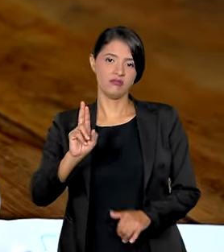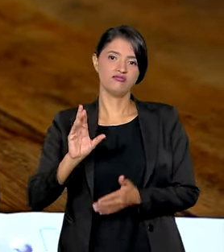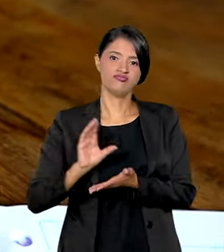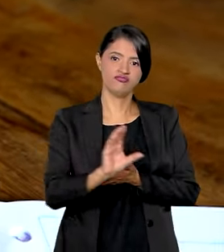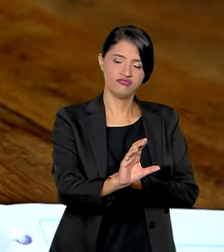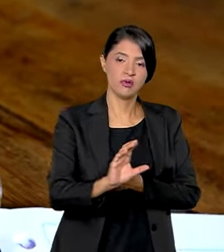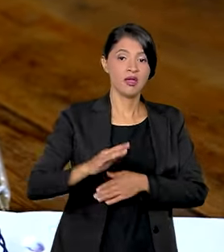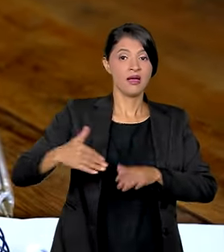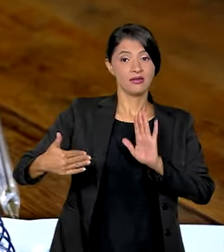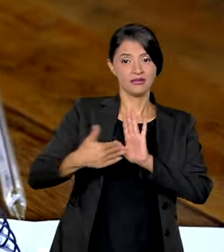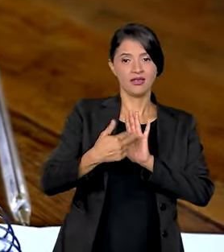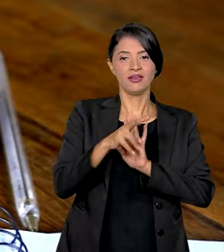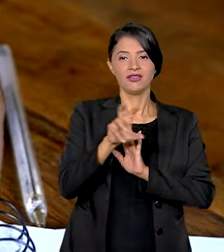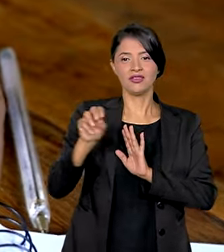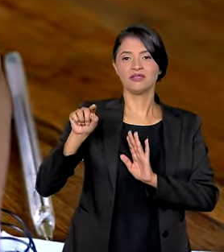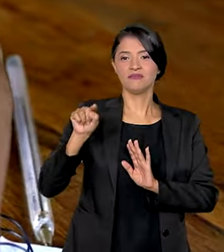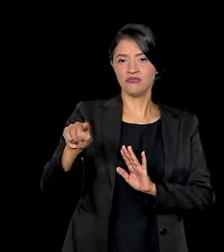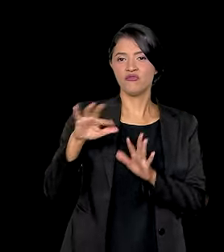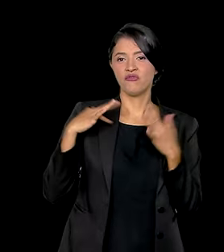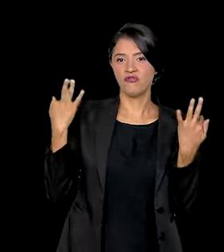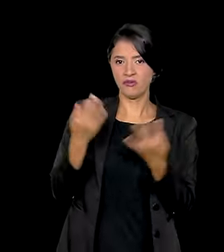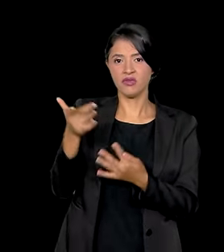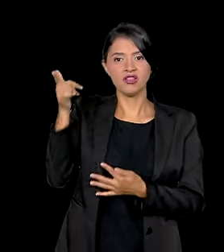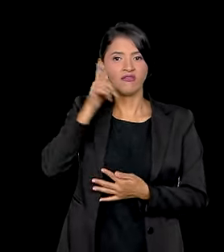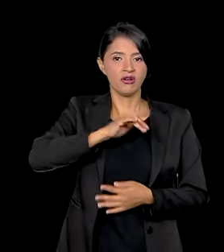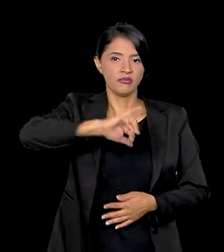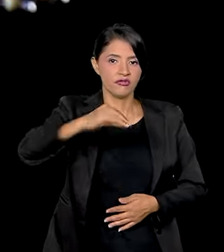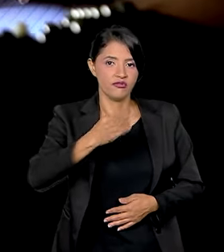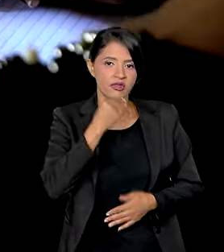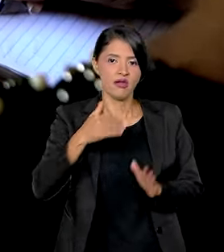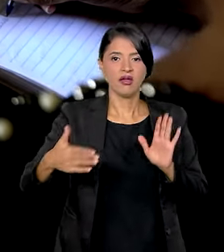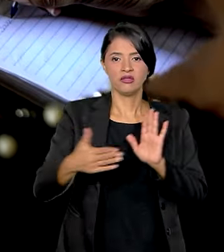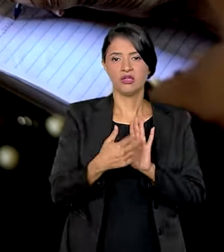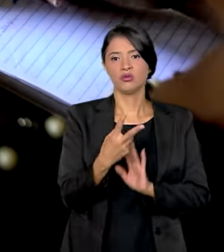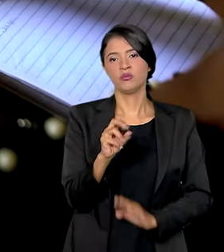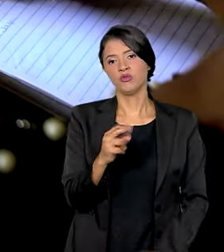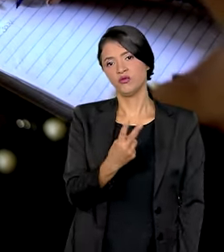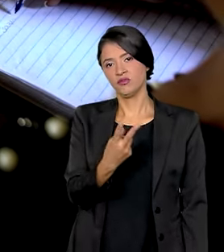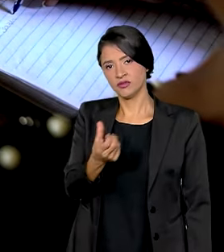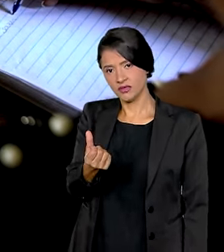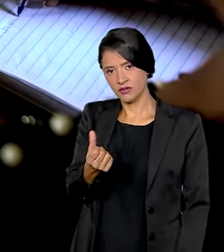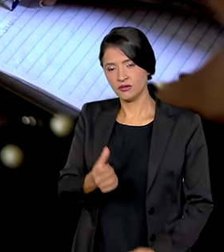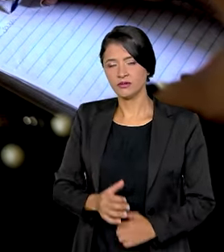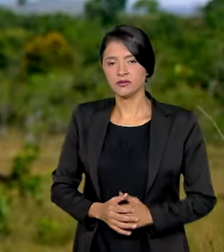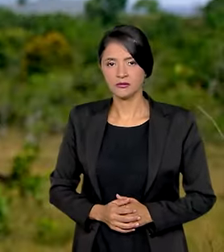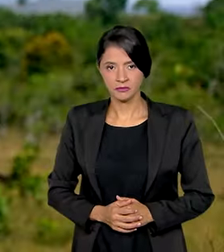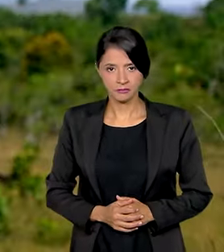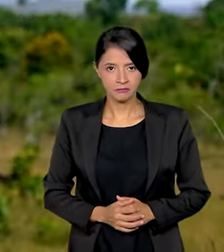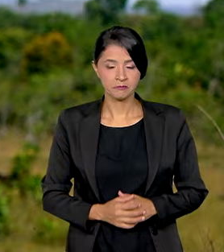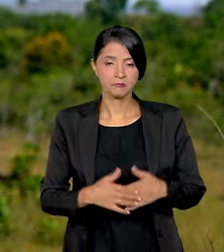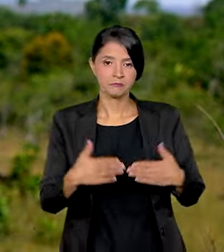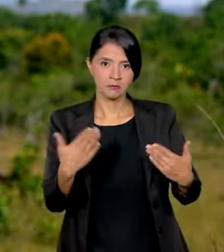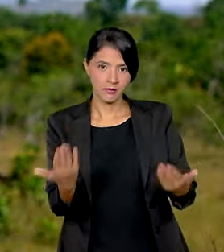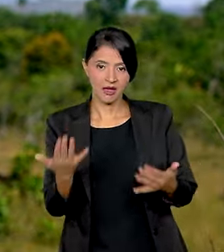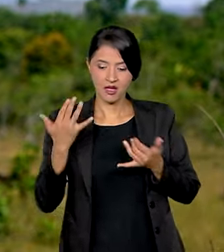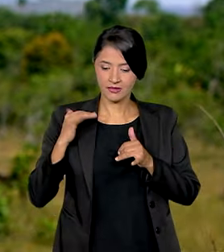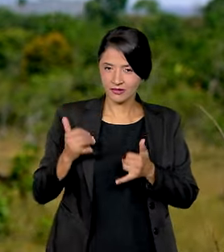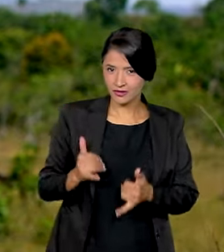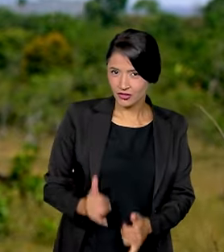a previsão é de que até 500 mil famílias sejam beneficiadas até 2026. Para levar